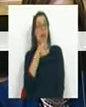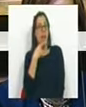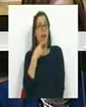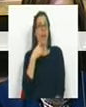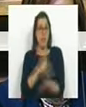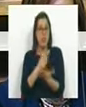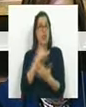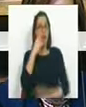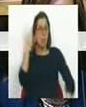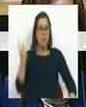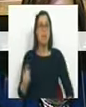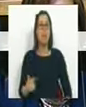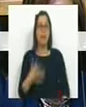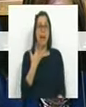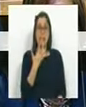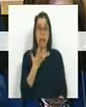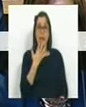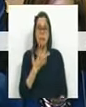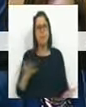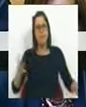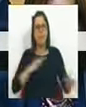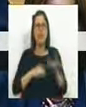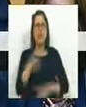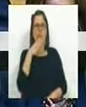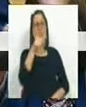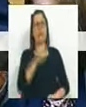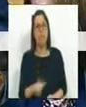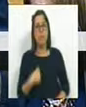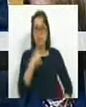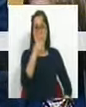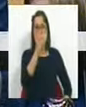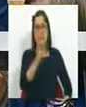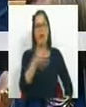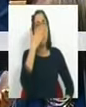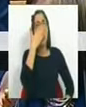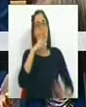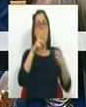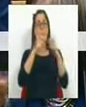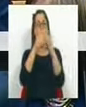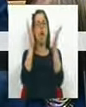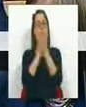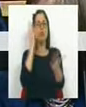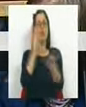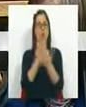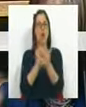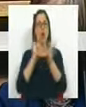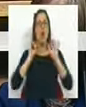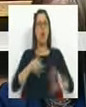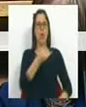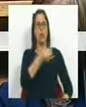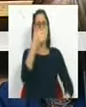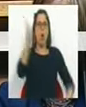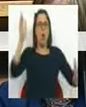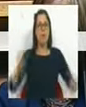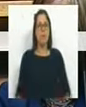com a escola pública e com o rigor, Srs. Deputados, eu digo-vos uma coisa, parece que os problemas todos da escola começaram em